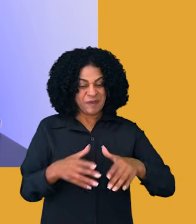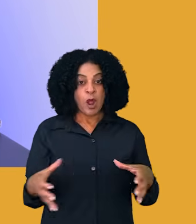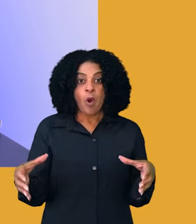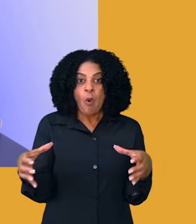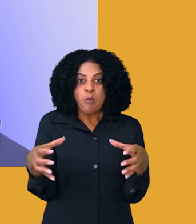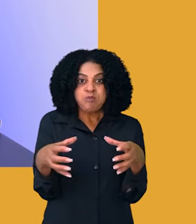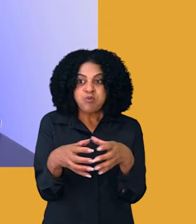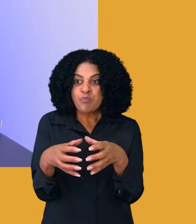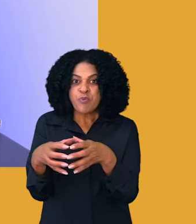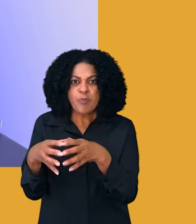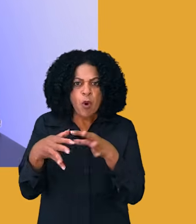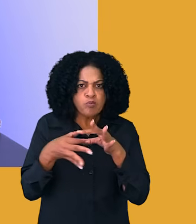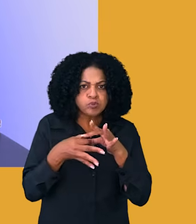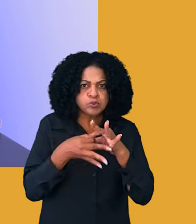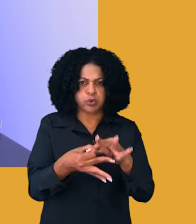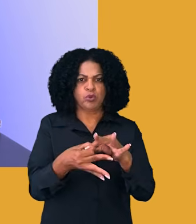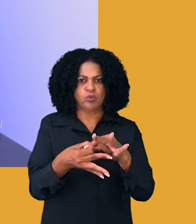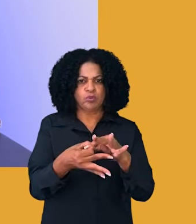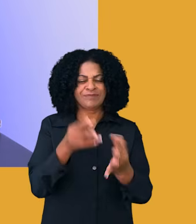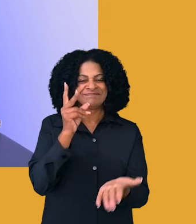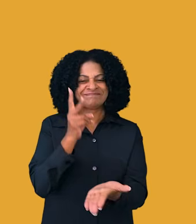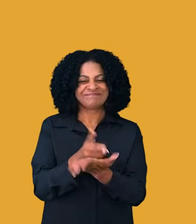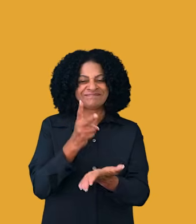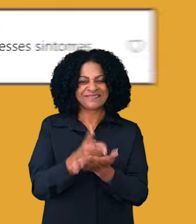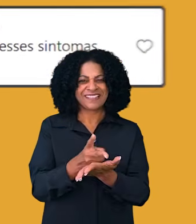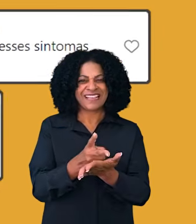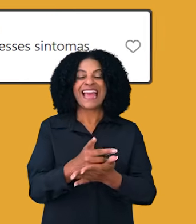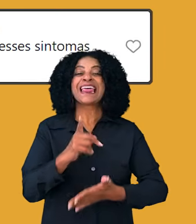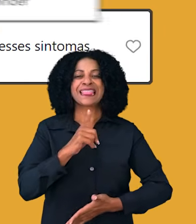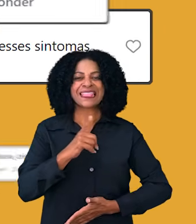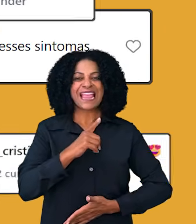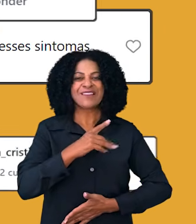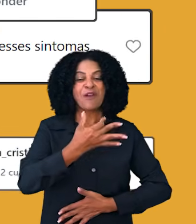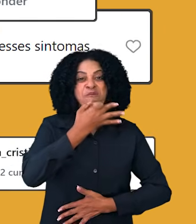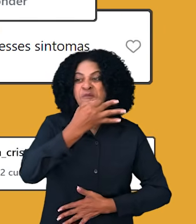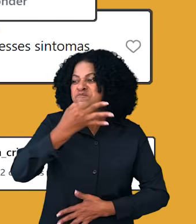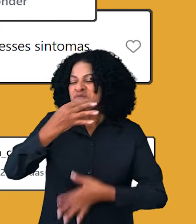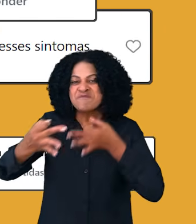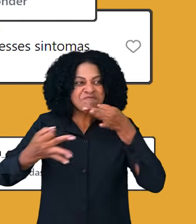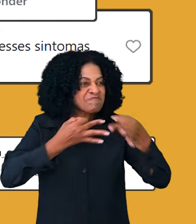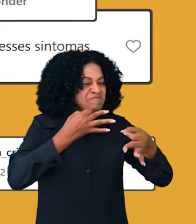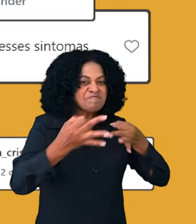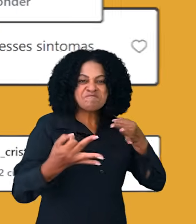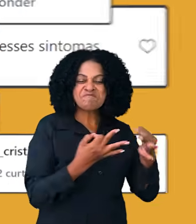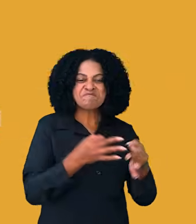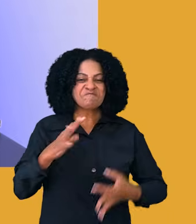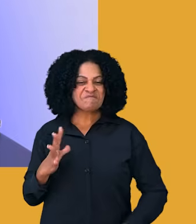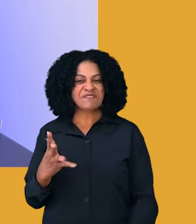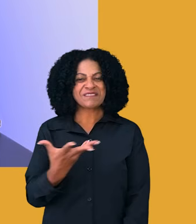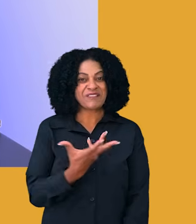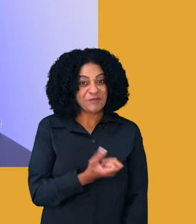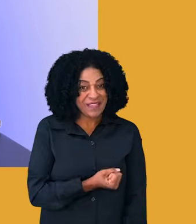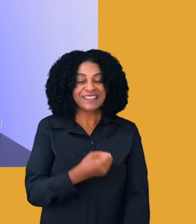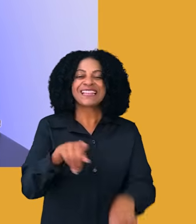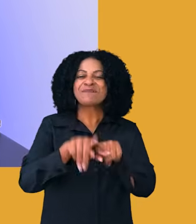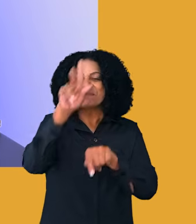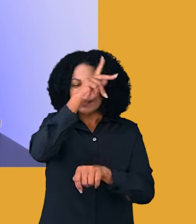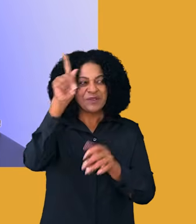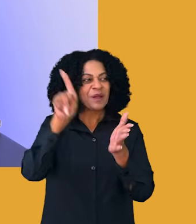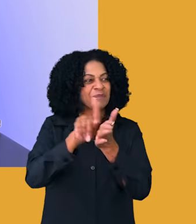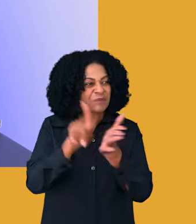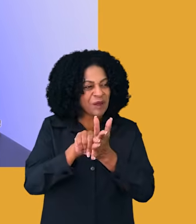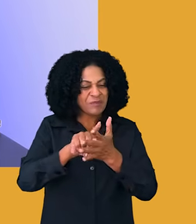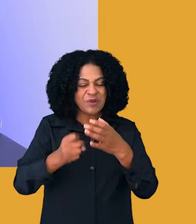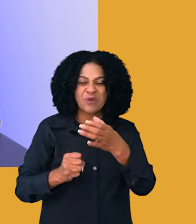comunidade engajada que não passa o dedo pela tela. Teve comentário, compartilhamento, salvamento, gente usando o conteúdo